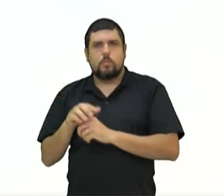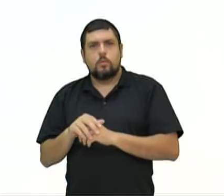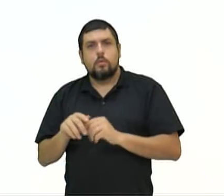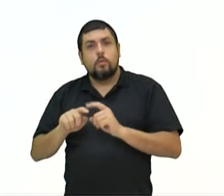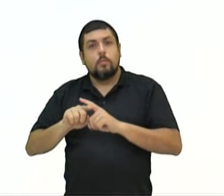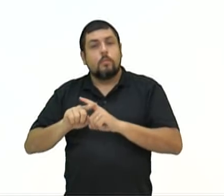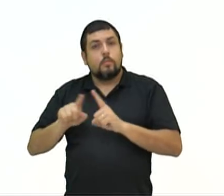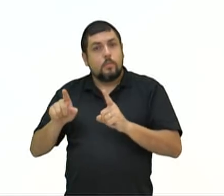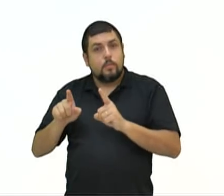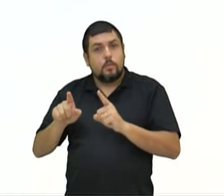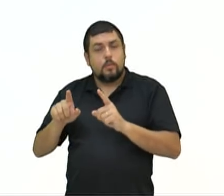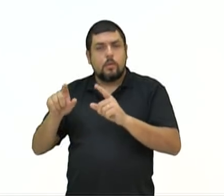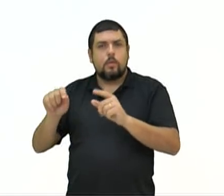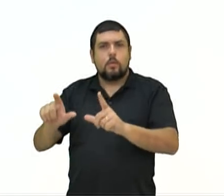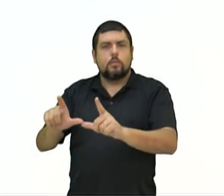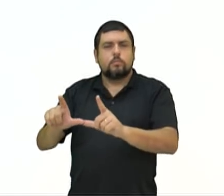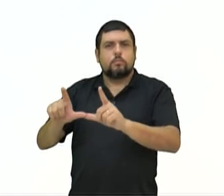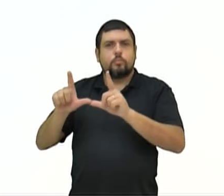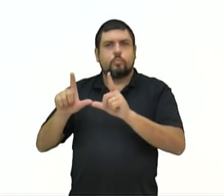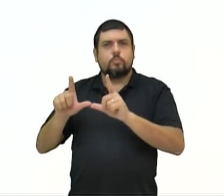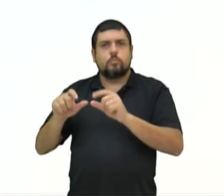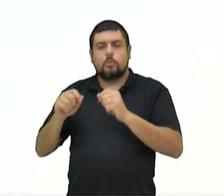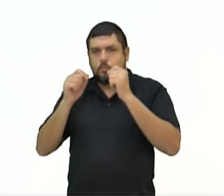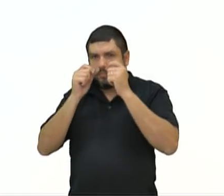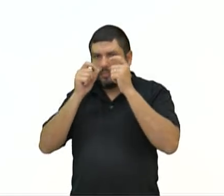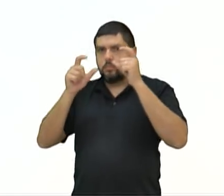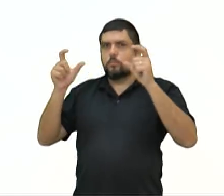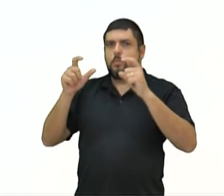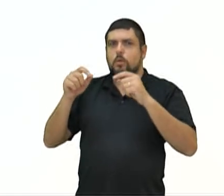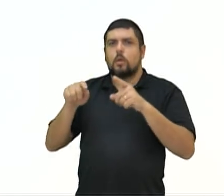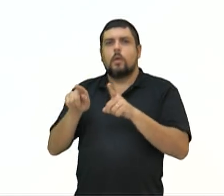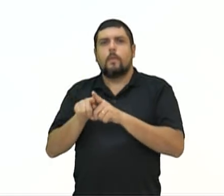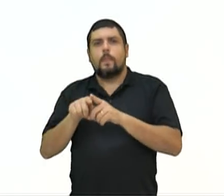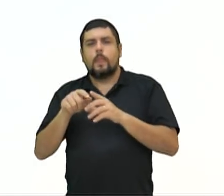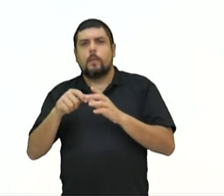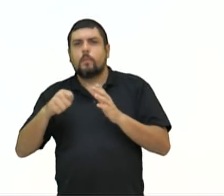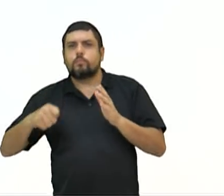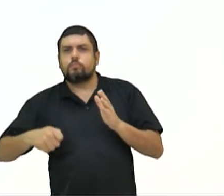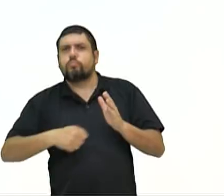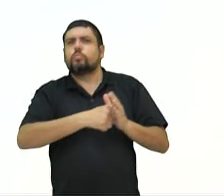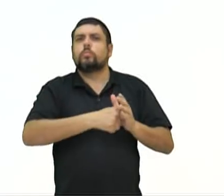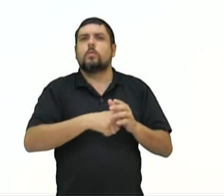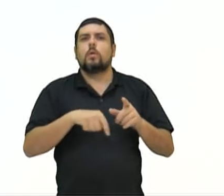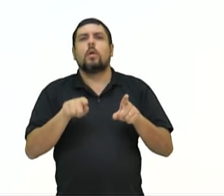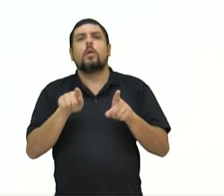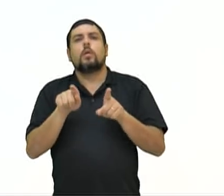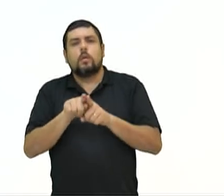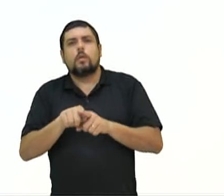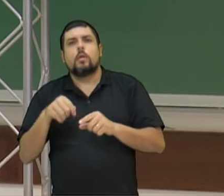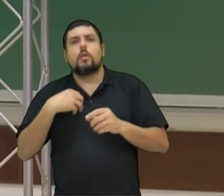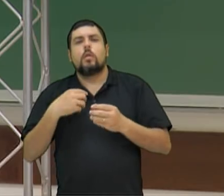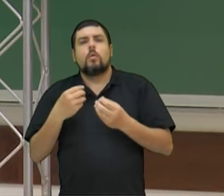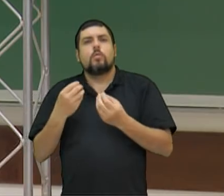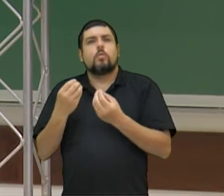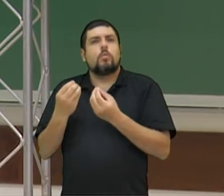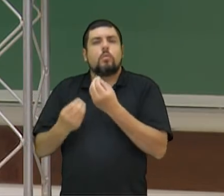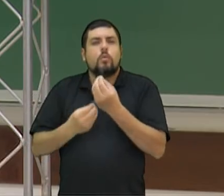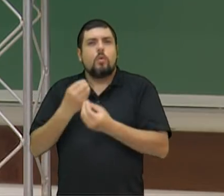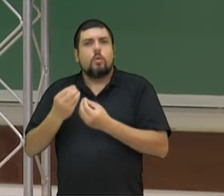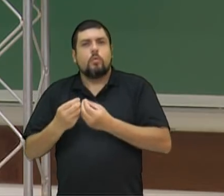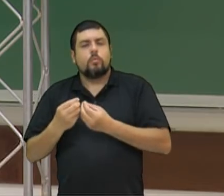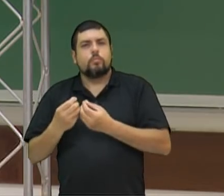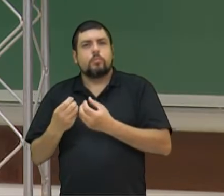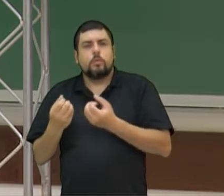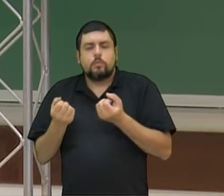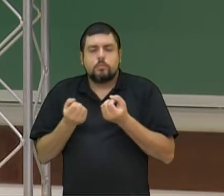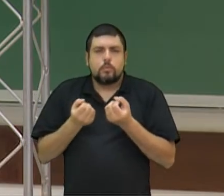contrário, alertar, denunciar, coibir e levar à reflexão, né? Então a charge não tem só essa intenção de promover o